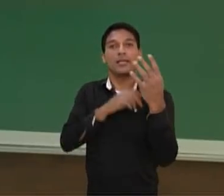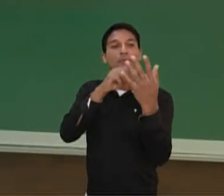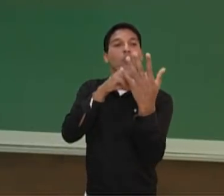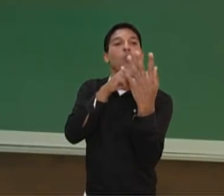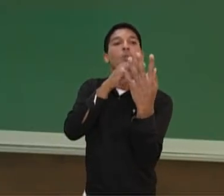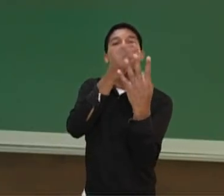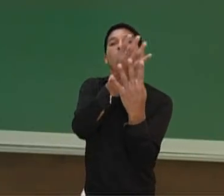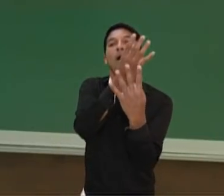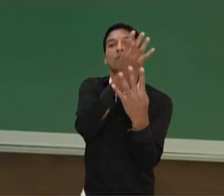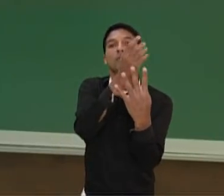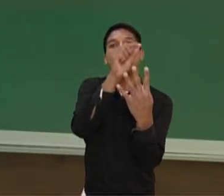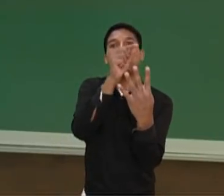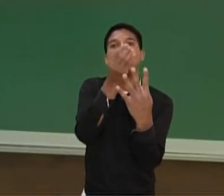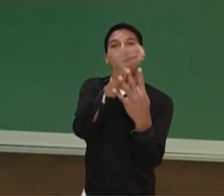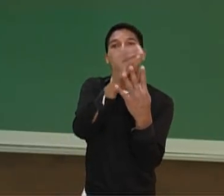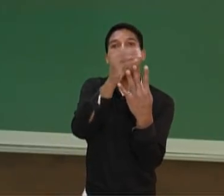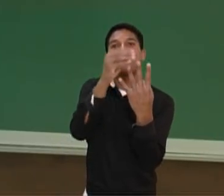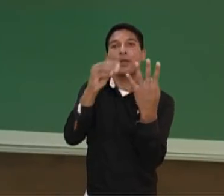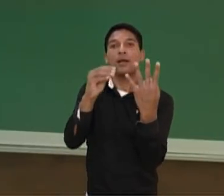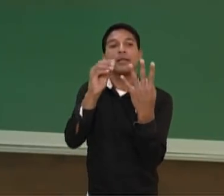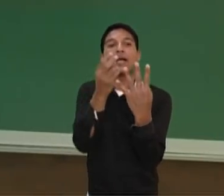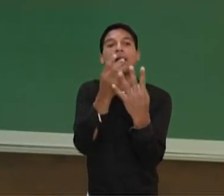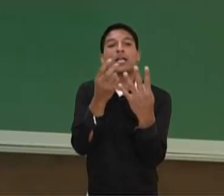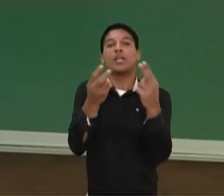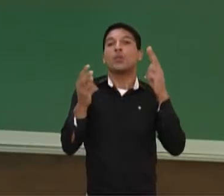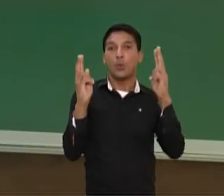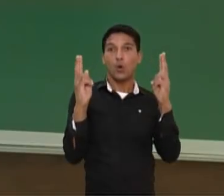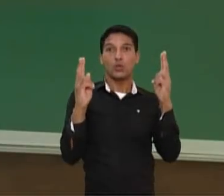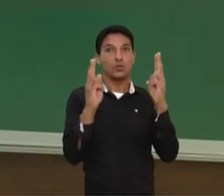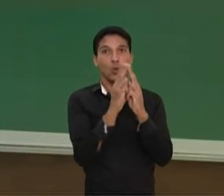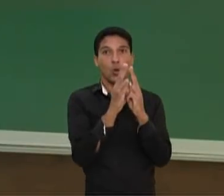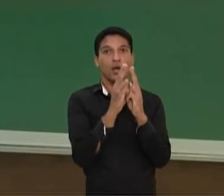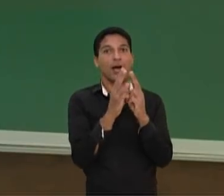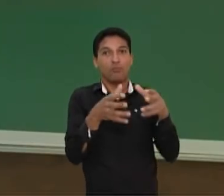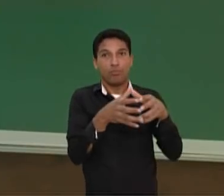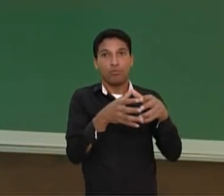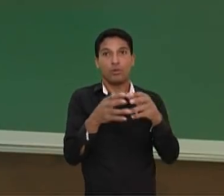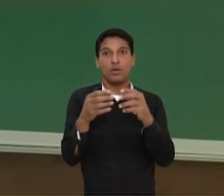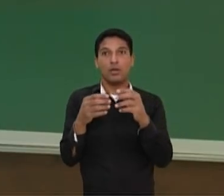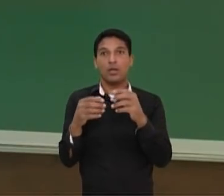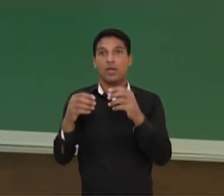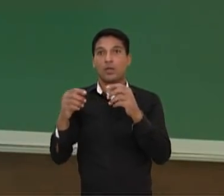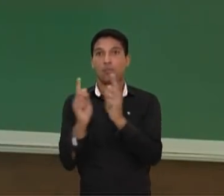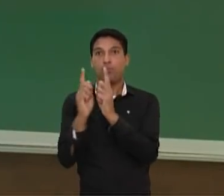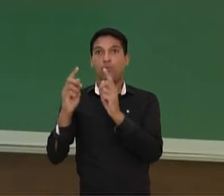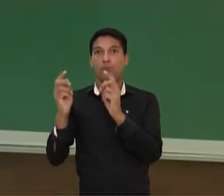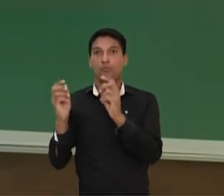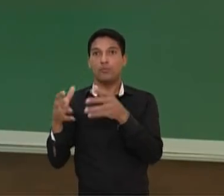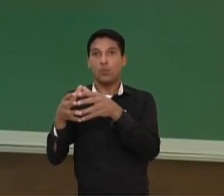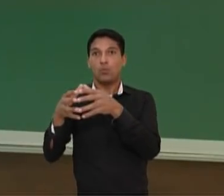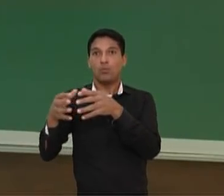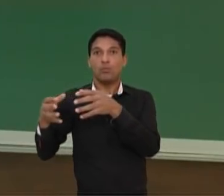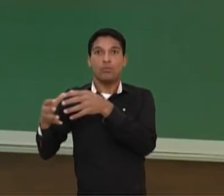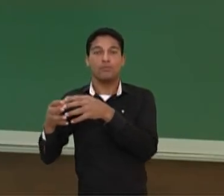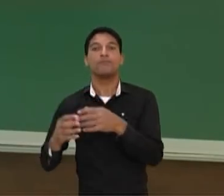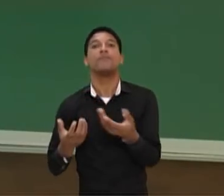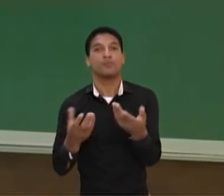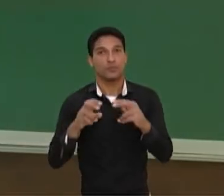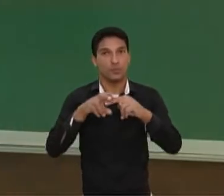tiver uma ordem diferente, define um conjunto novo. Então, a ordem importa, nós temos um problema de